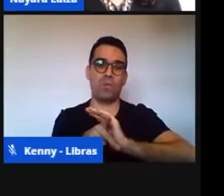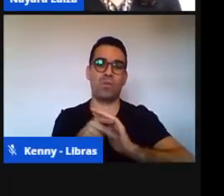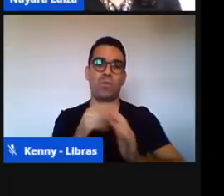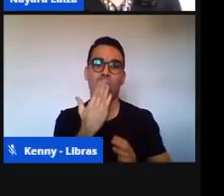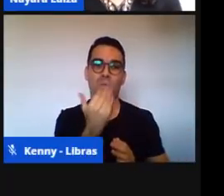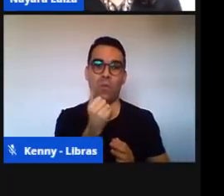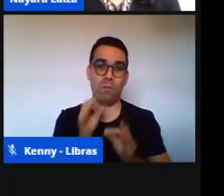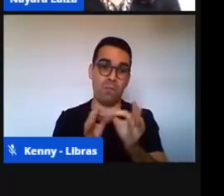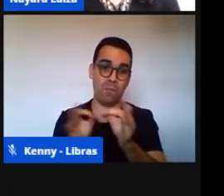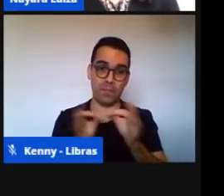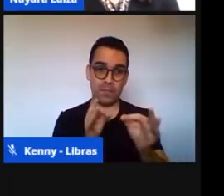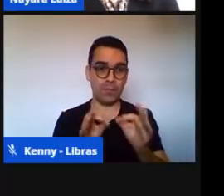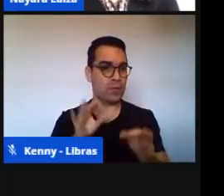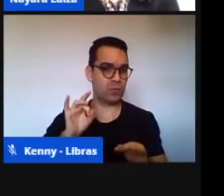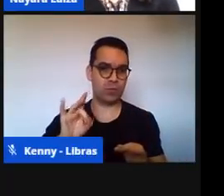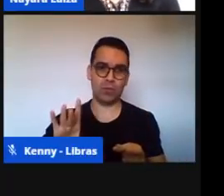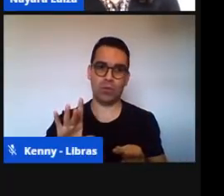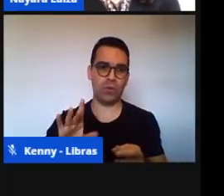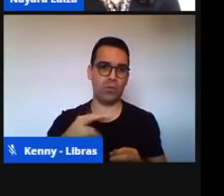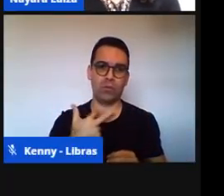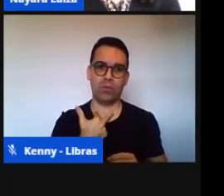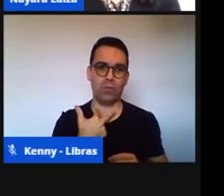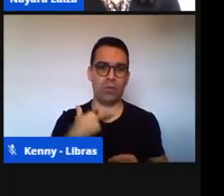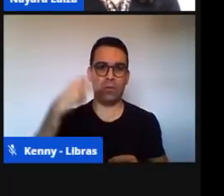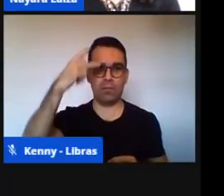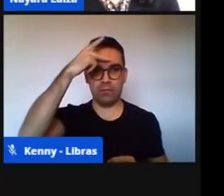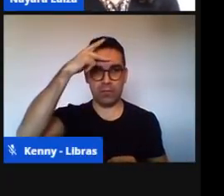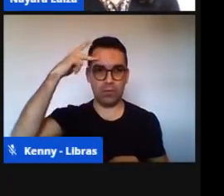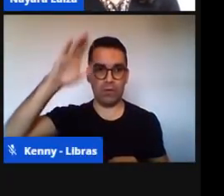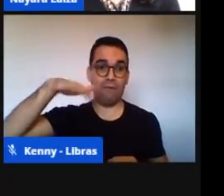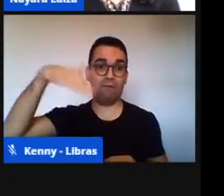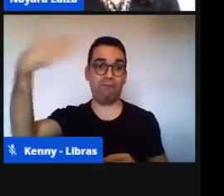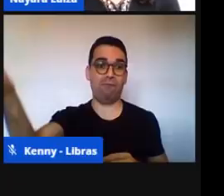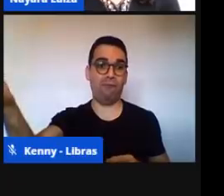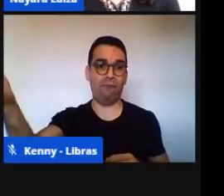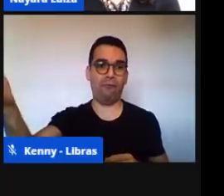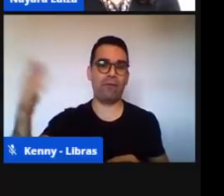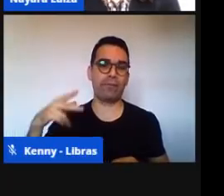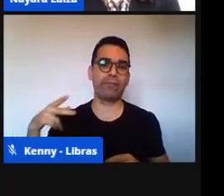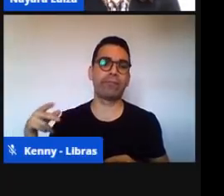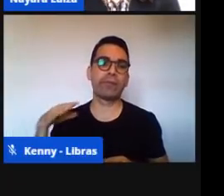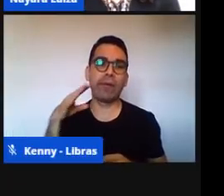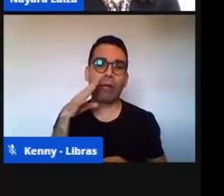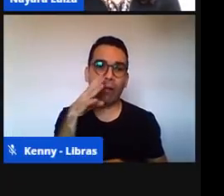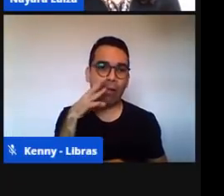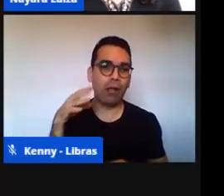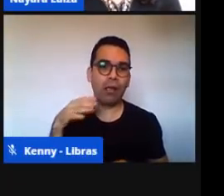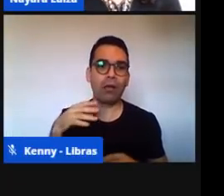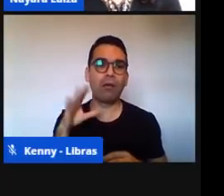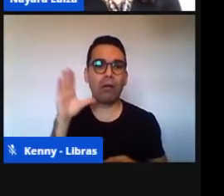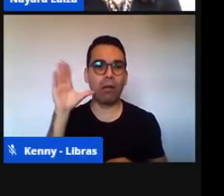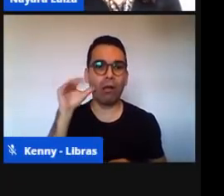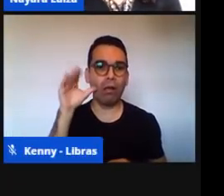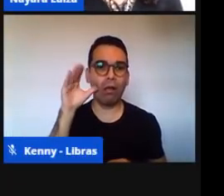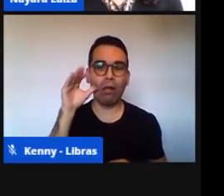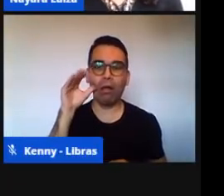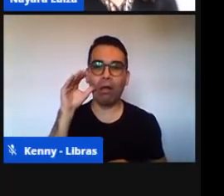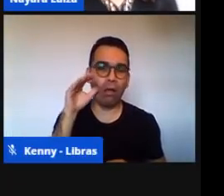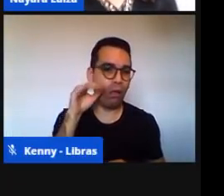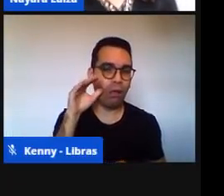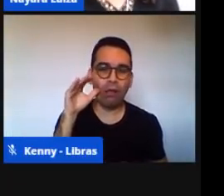cuidado é importante. Dessa forma a gente garante cuidado, né? E a saúde para todo mundo que está envolvido nesse